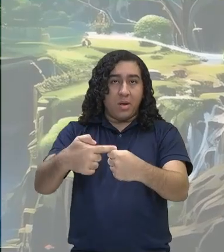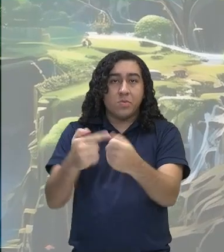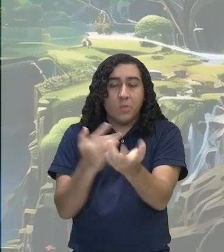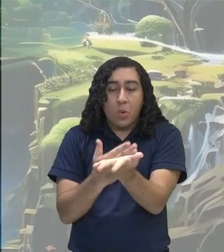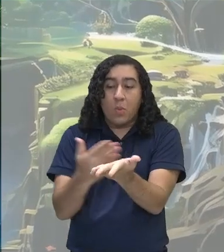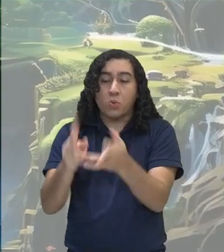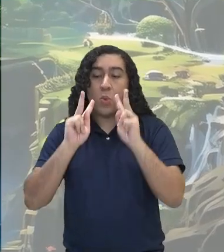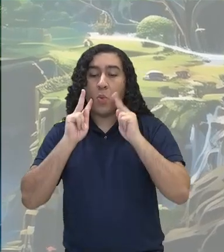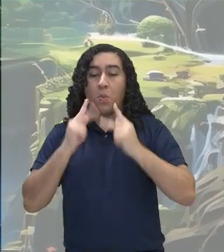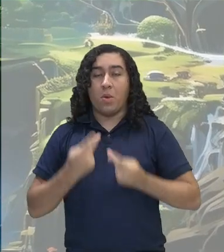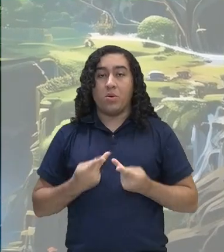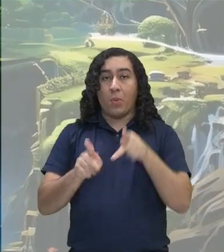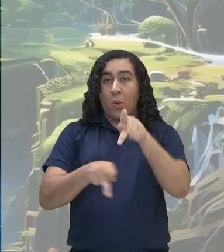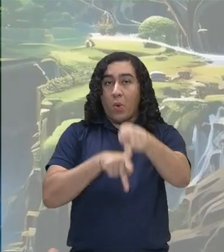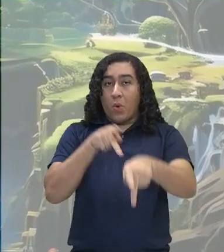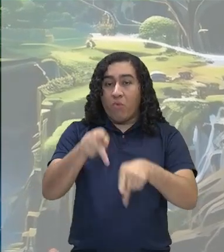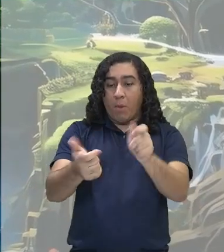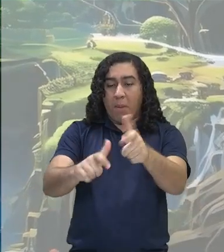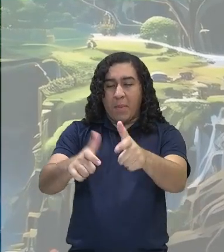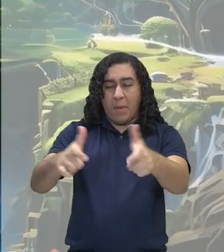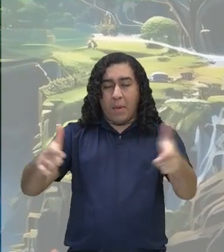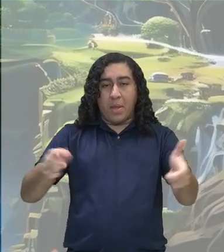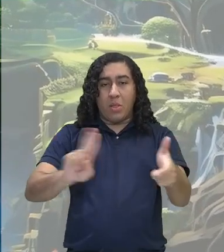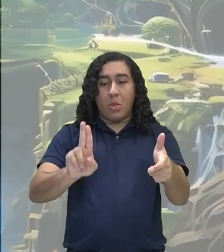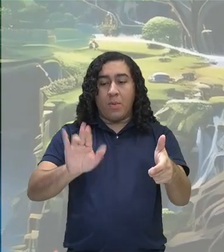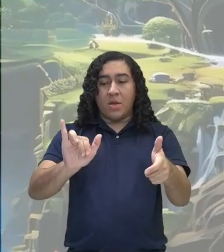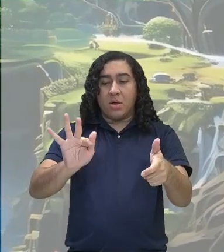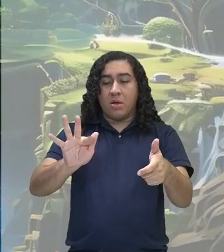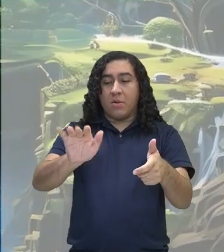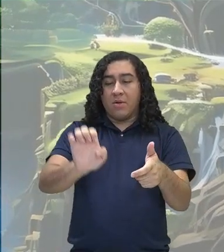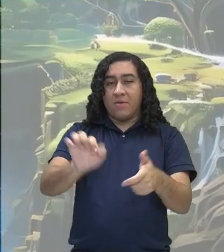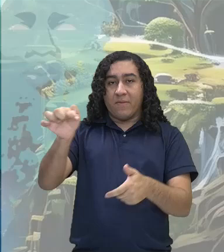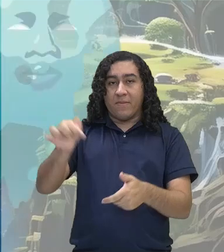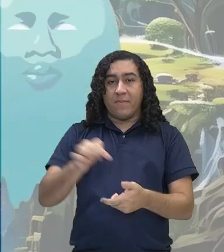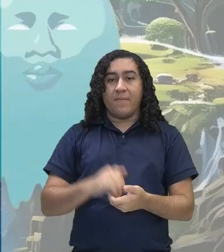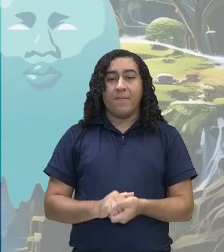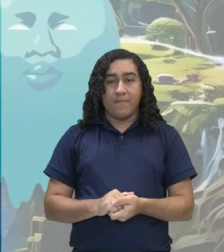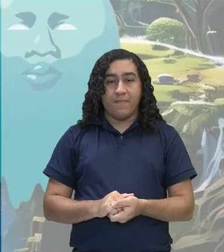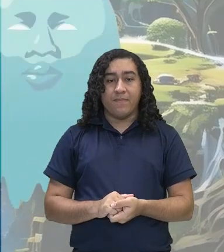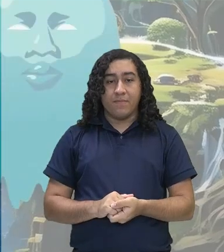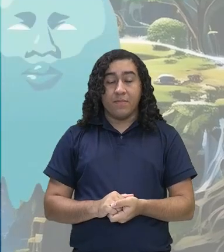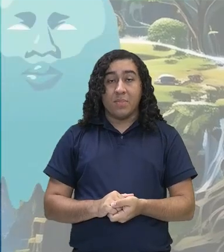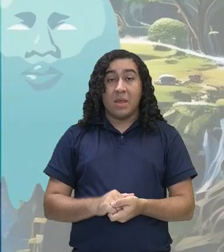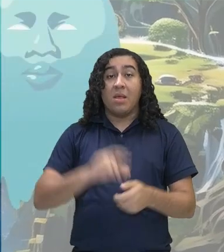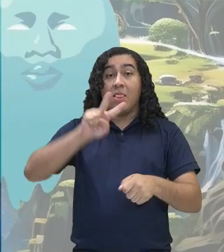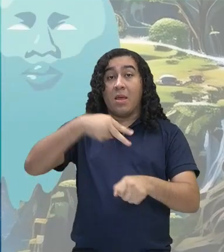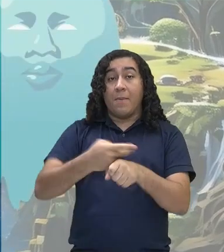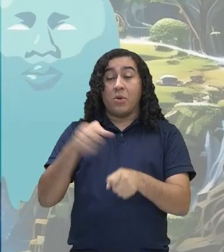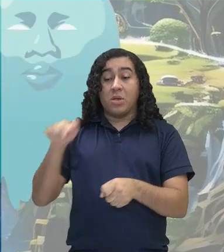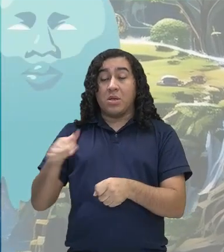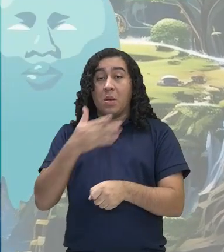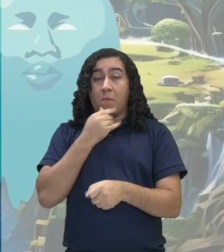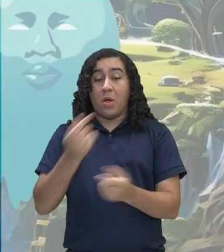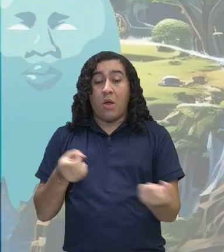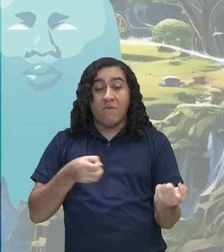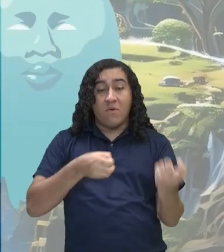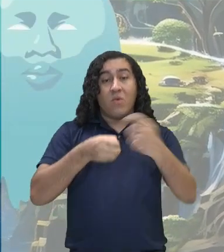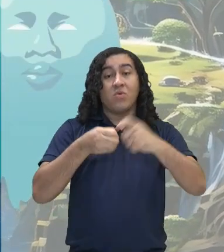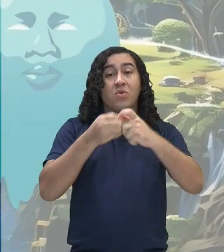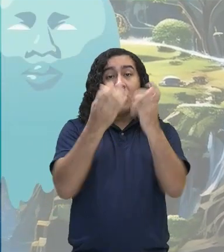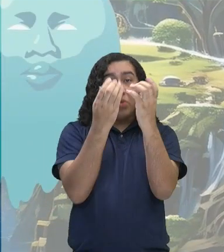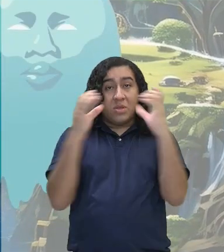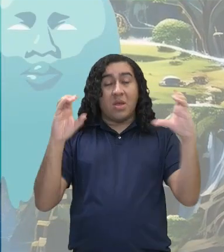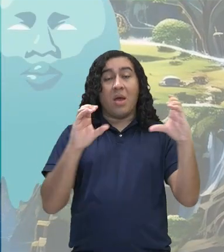humanos viveram. Ela se chama Ifé. Obatalá voltou ao Orum e contou a novidade